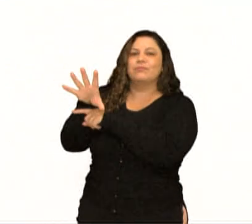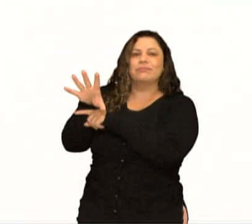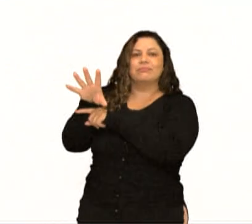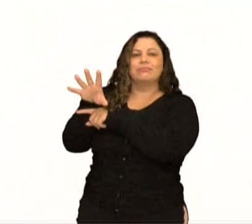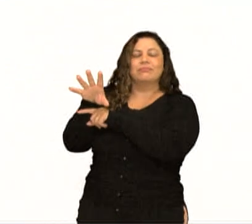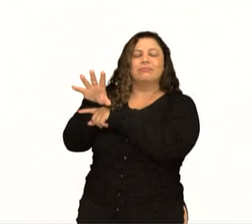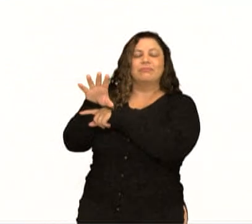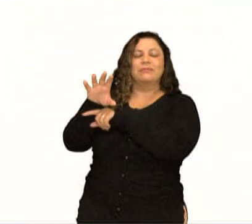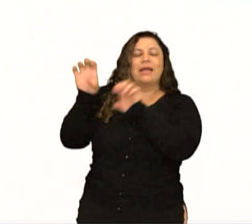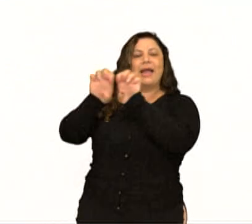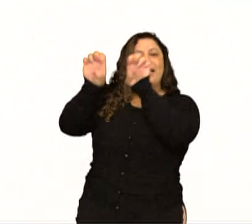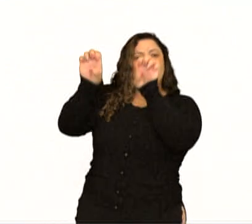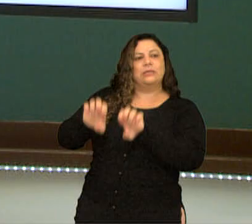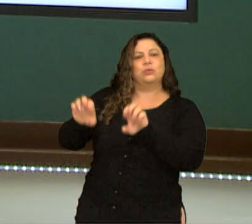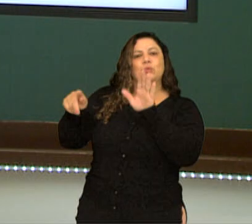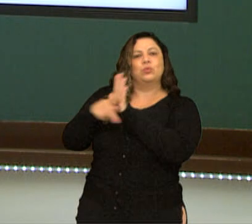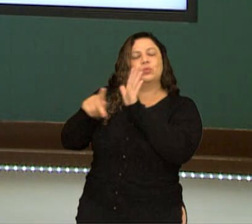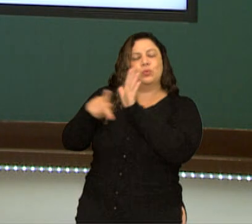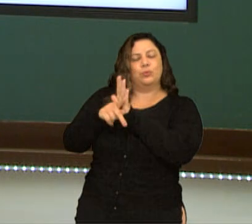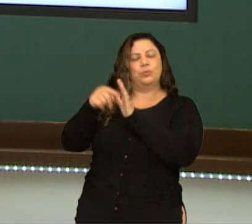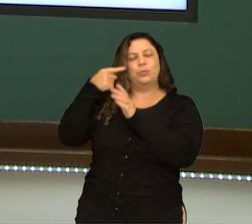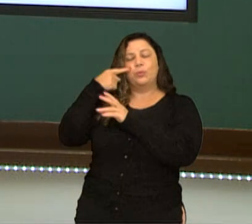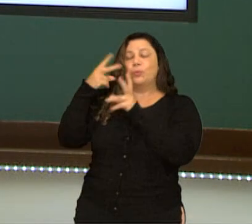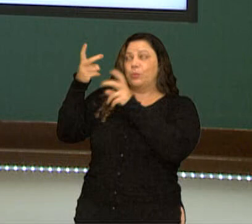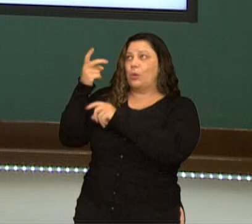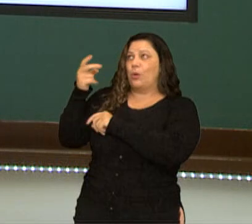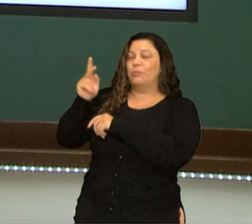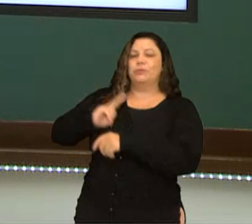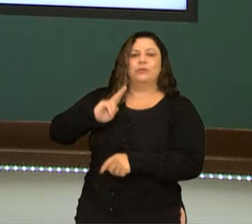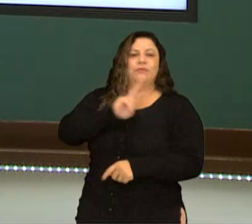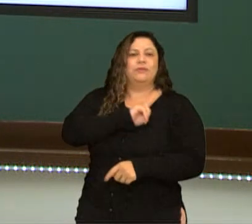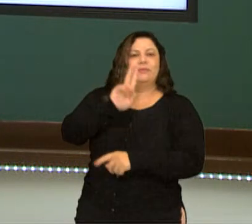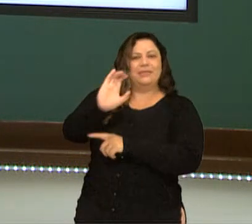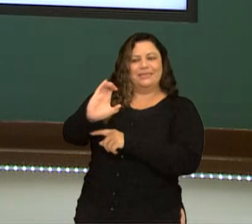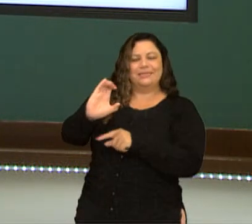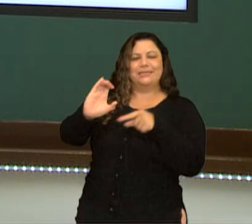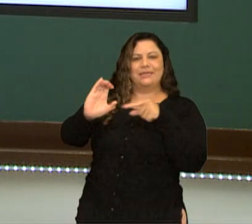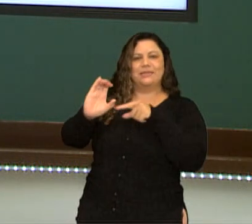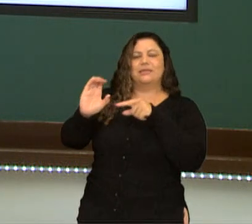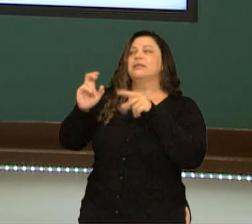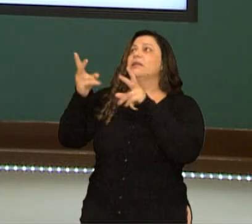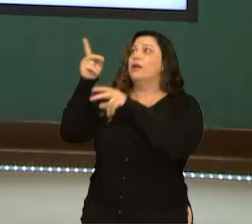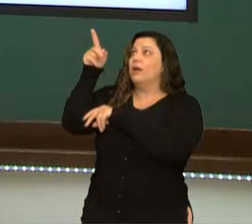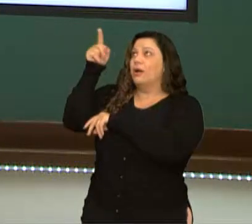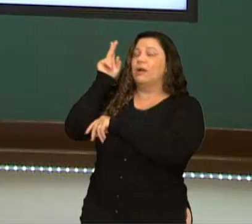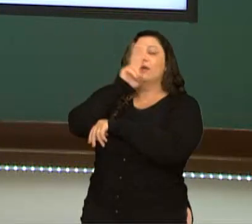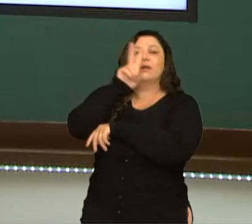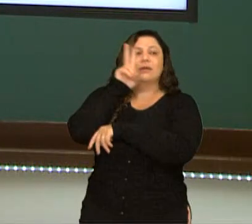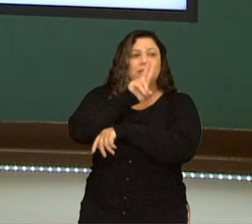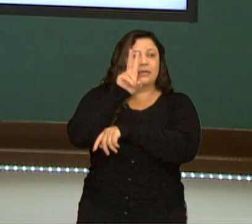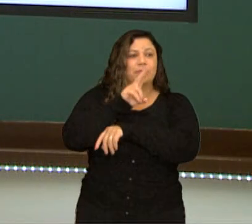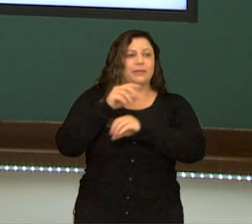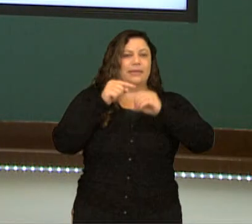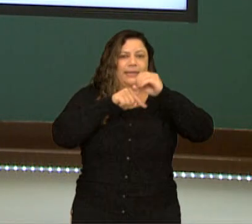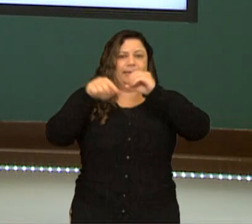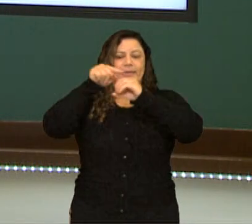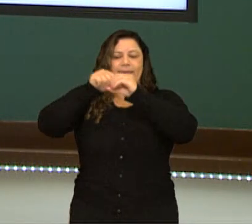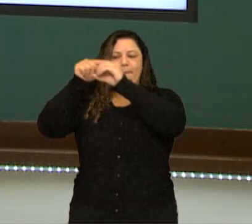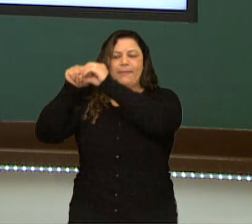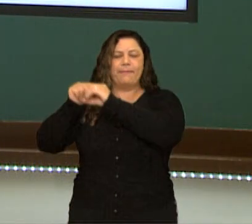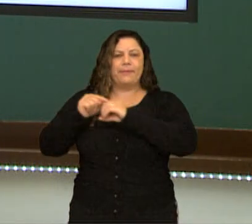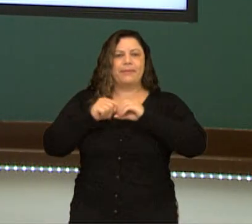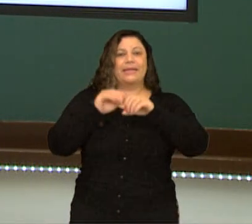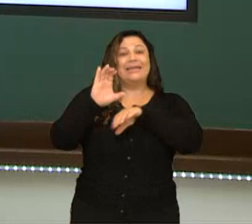da vitamina C em 3D. Está aqui. Você deve lembrar que essas bolinhas cinza